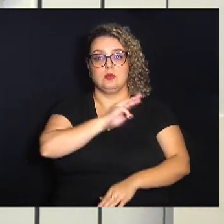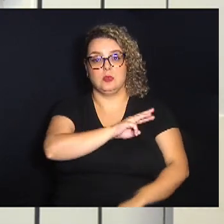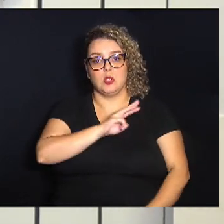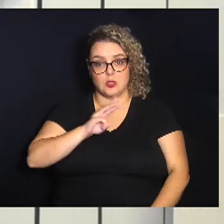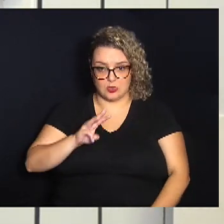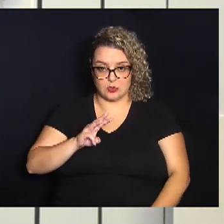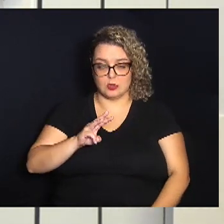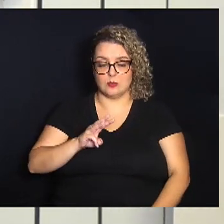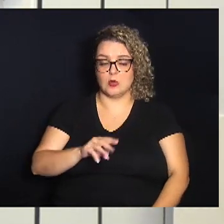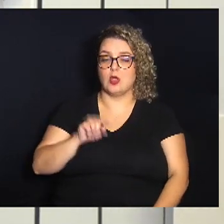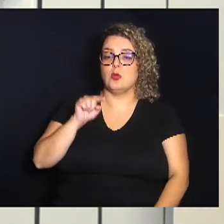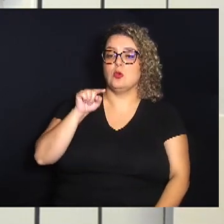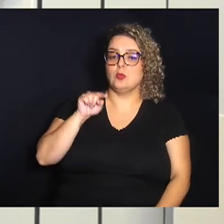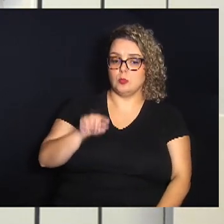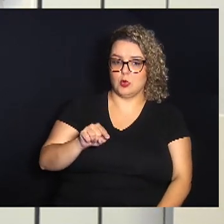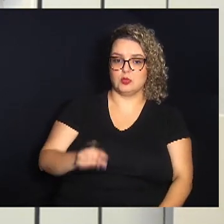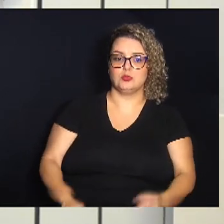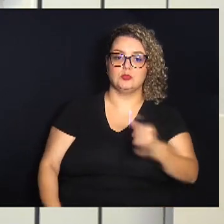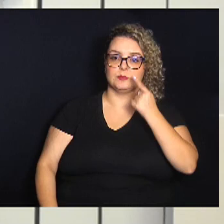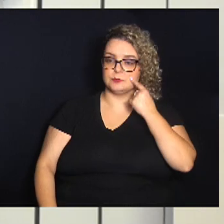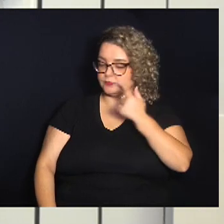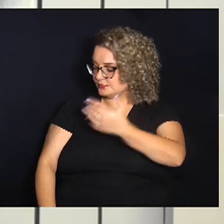site